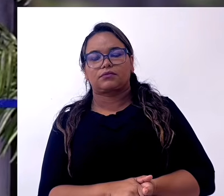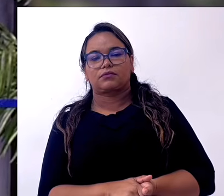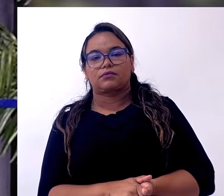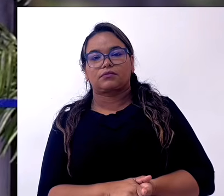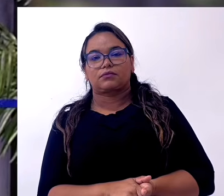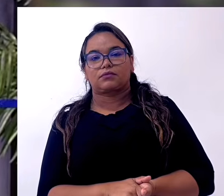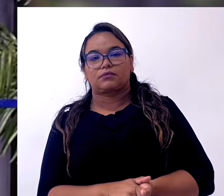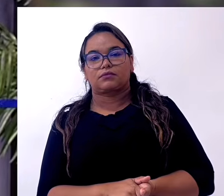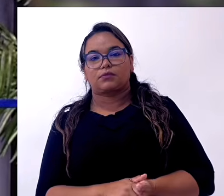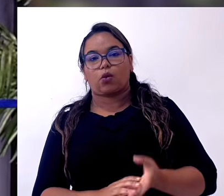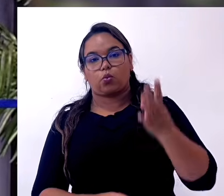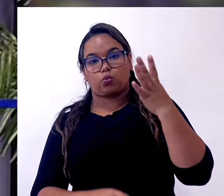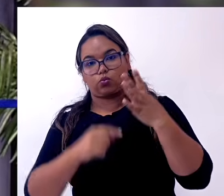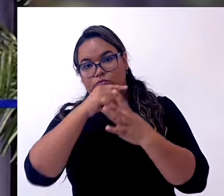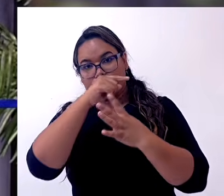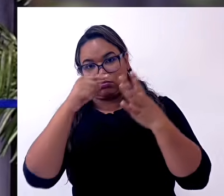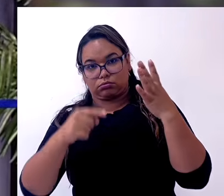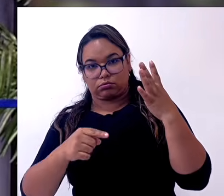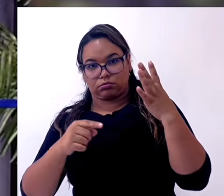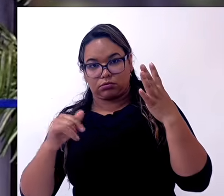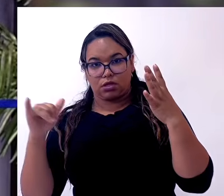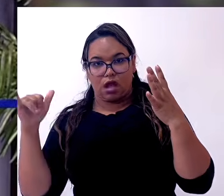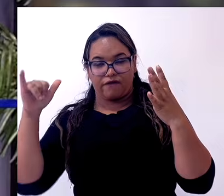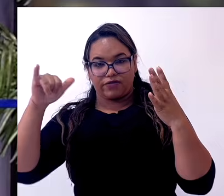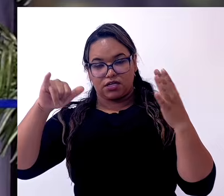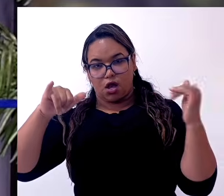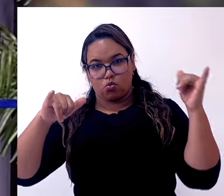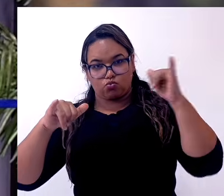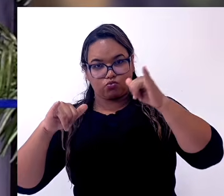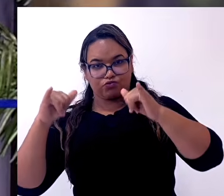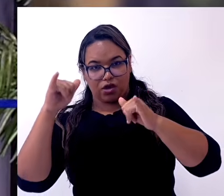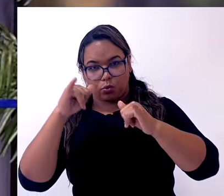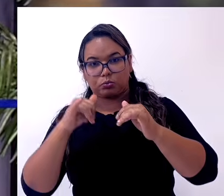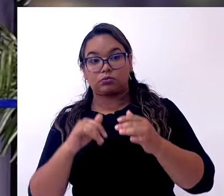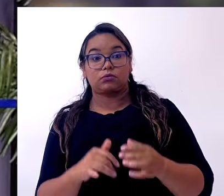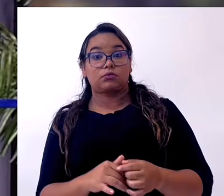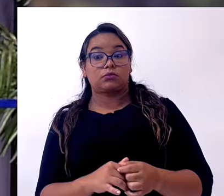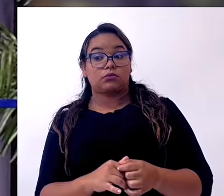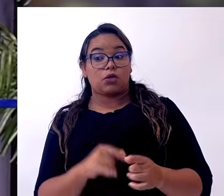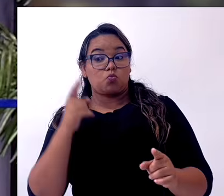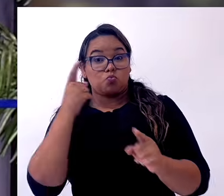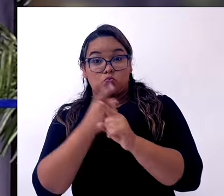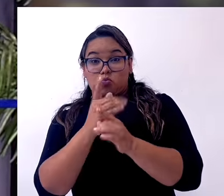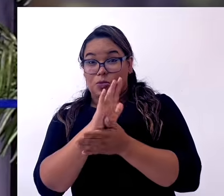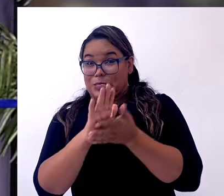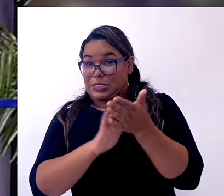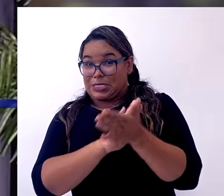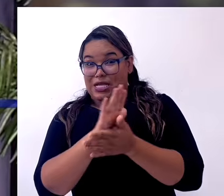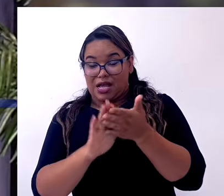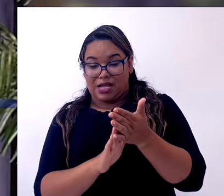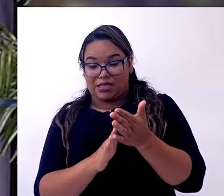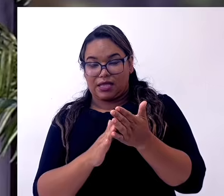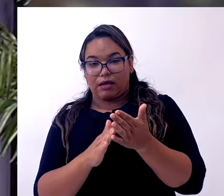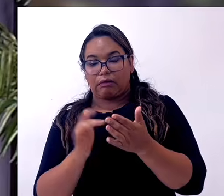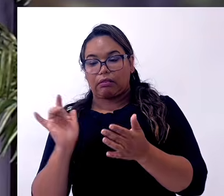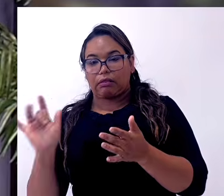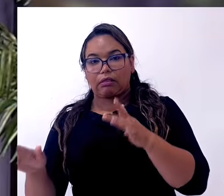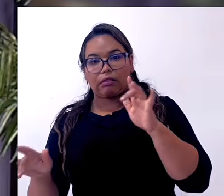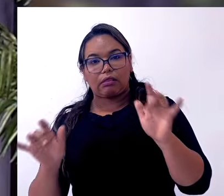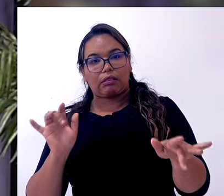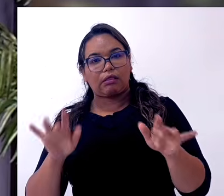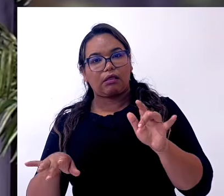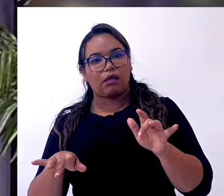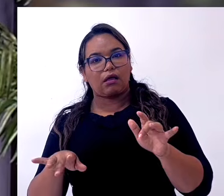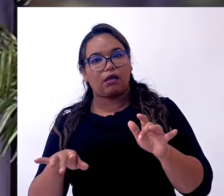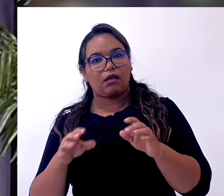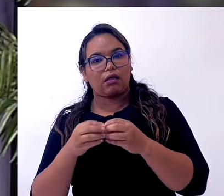nenhuma informação no cartão de crédito, porque o indivíduo não usou o cartão de crédito. Mas a verdade é que ninguém consegue